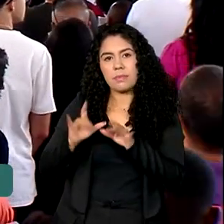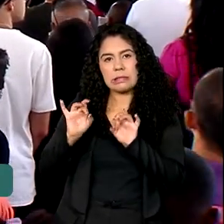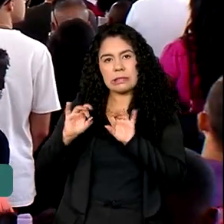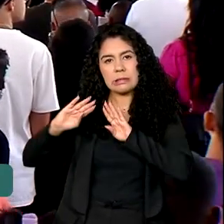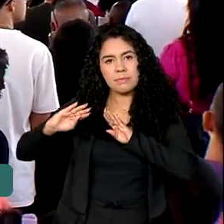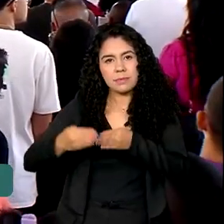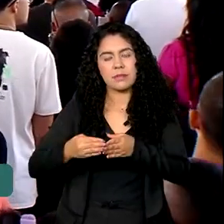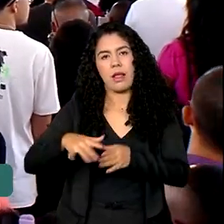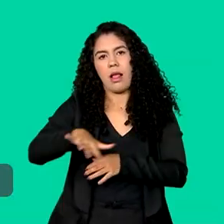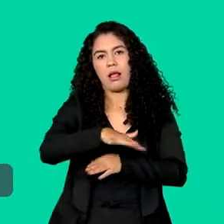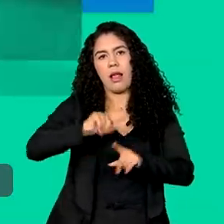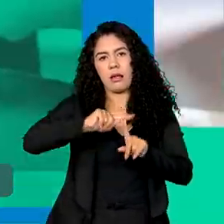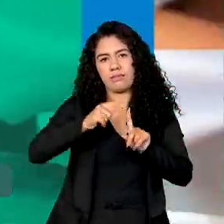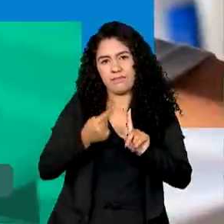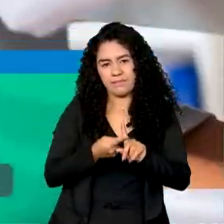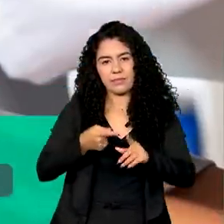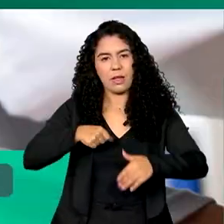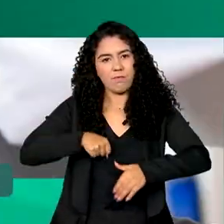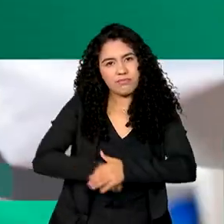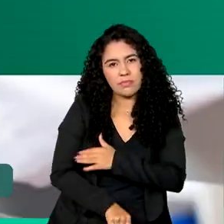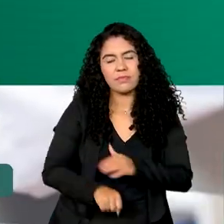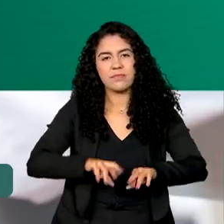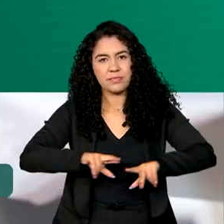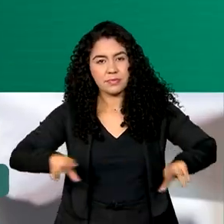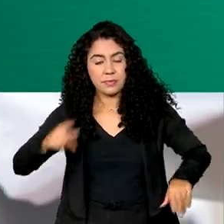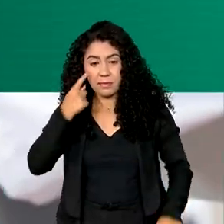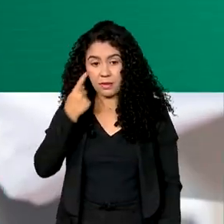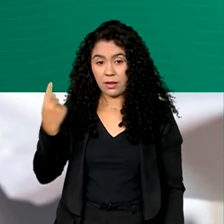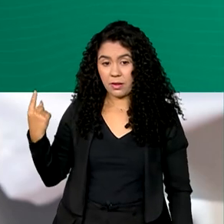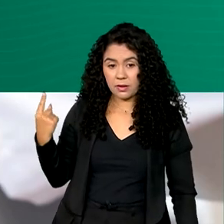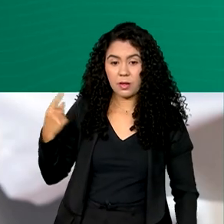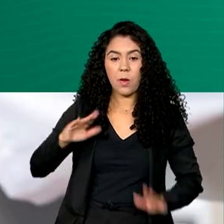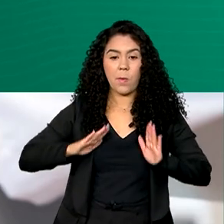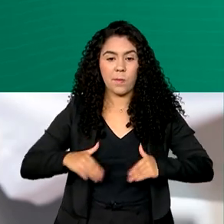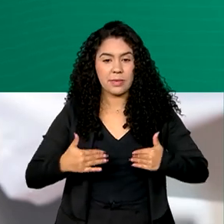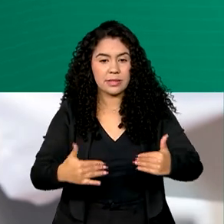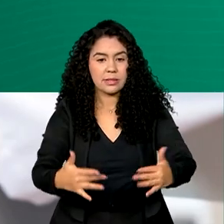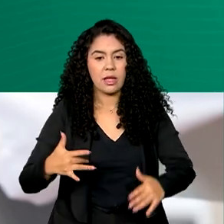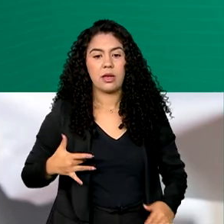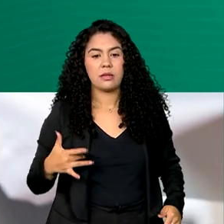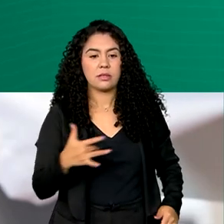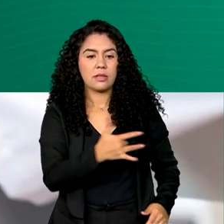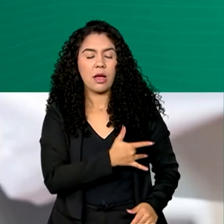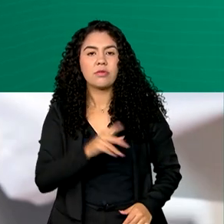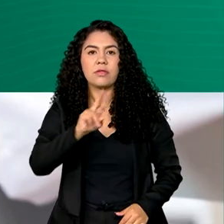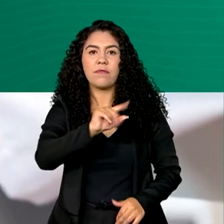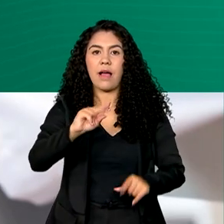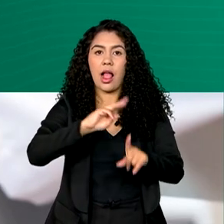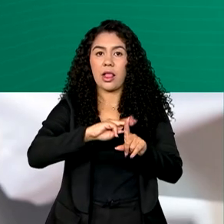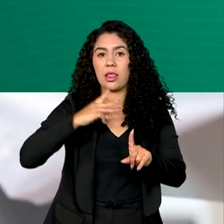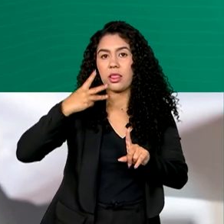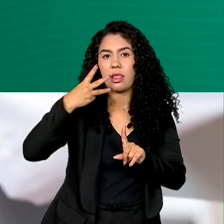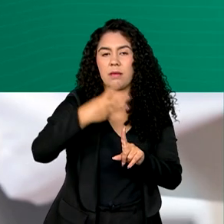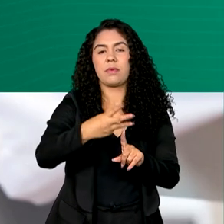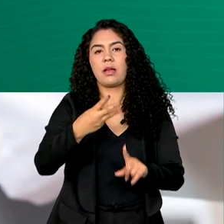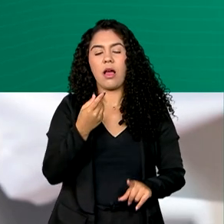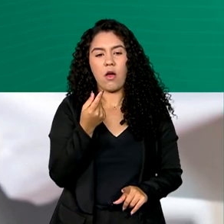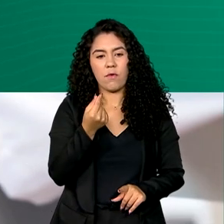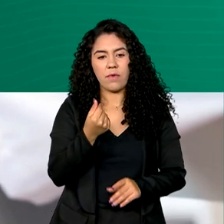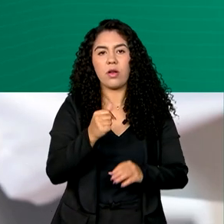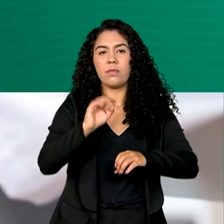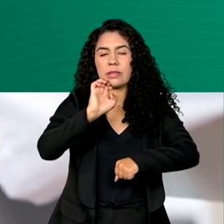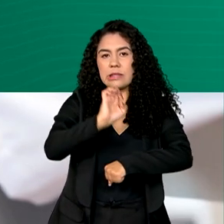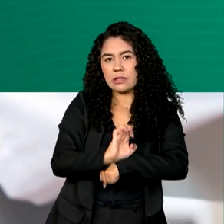em obstetrícia. Além disso, o Ministério da Saúde vai triplicar o repasse para